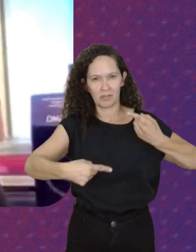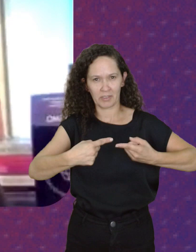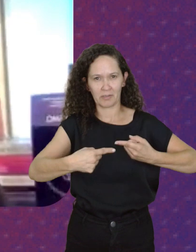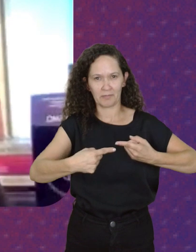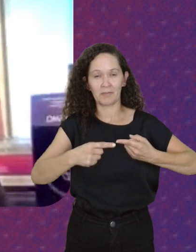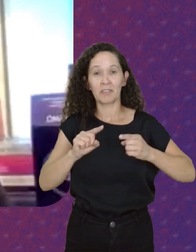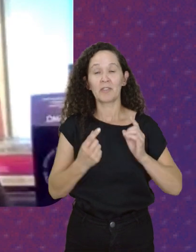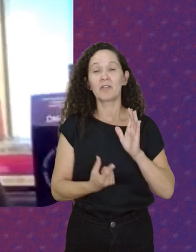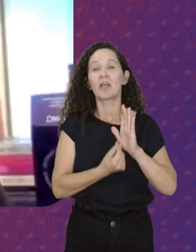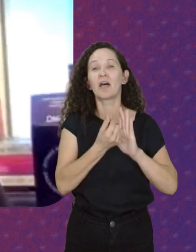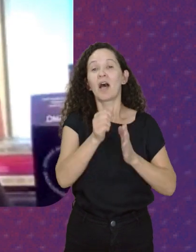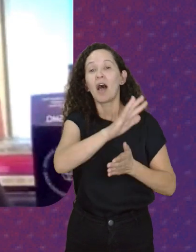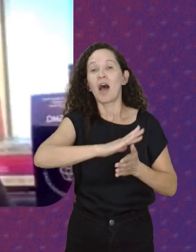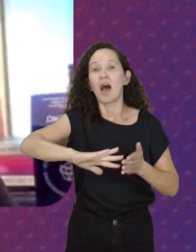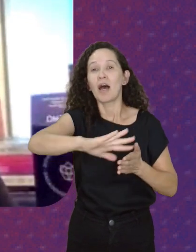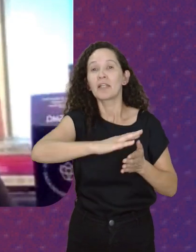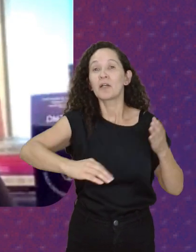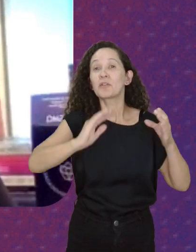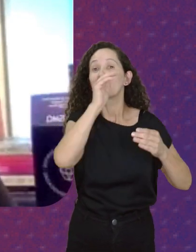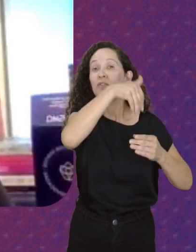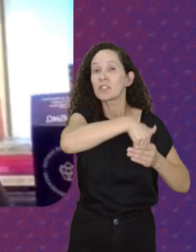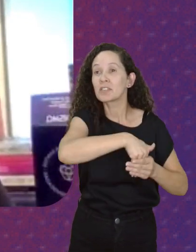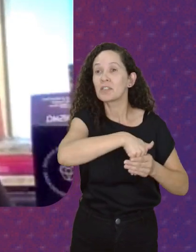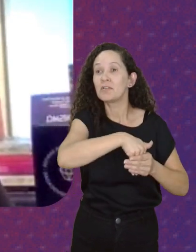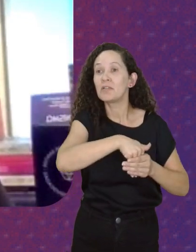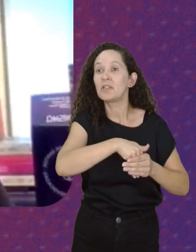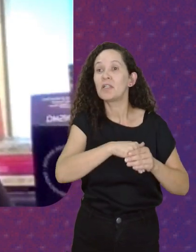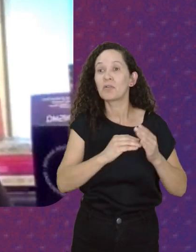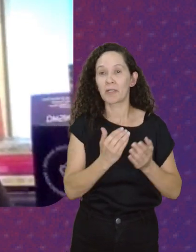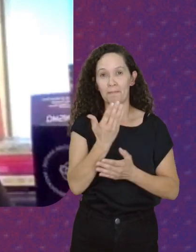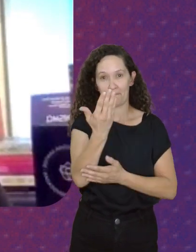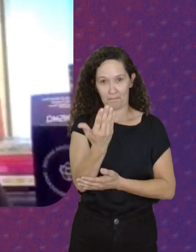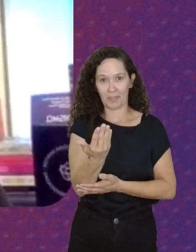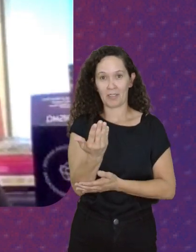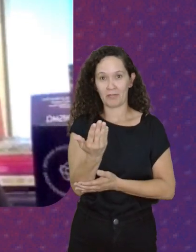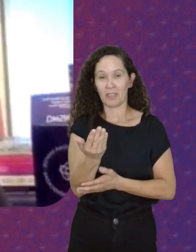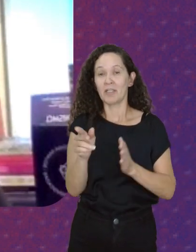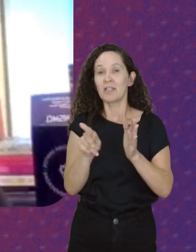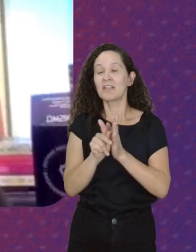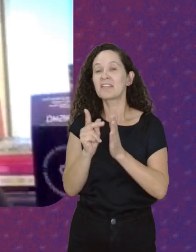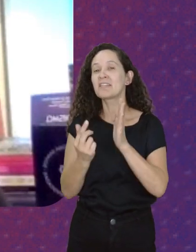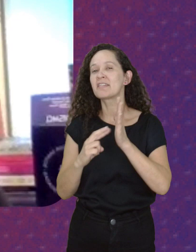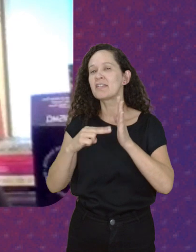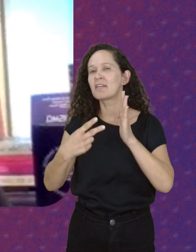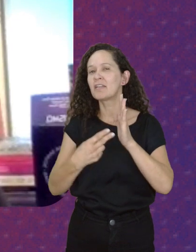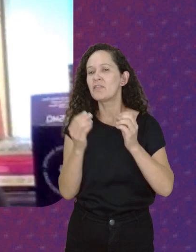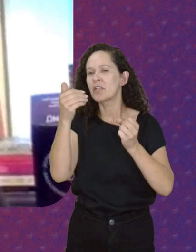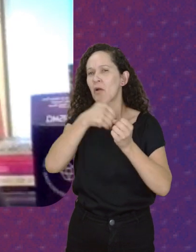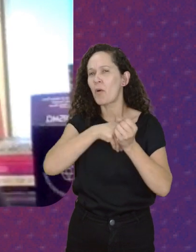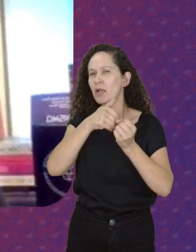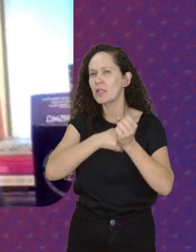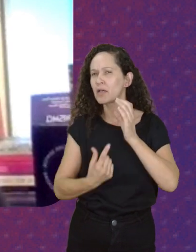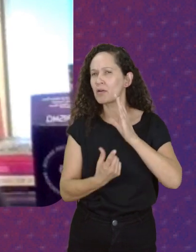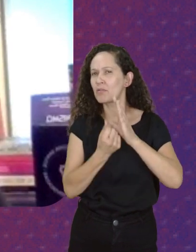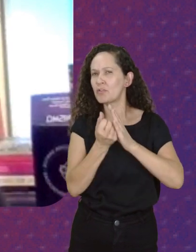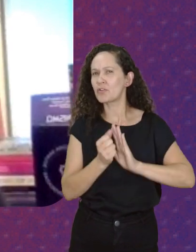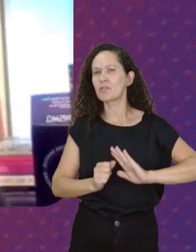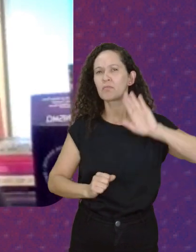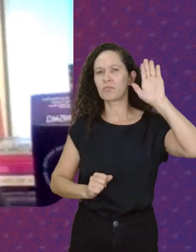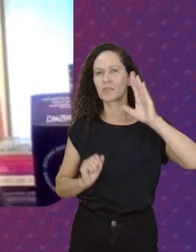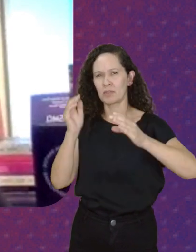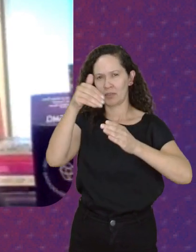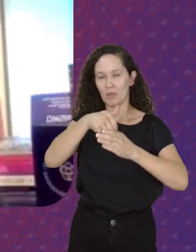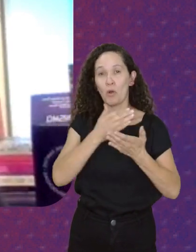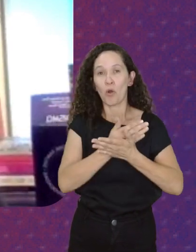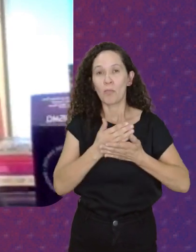sobre financiamento de campanha, é o crowdfunding, a arrecadação prévia de recursos para a campanha eleitoral, que pode